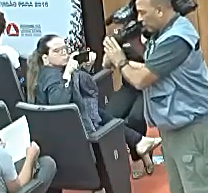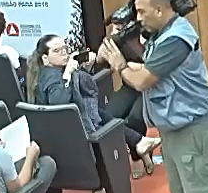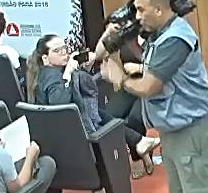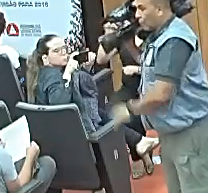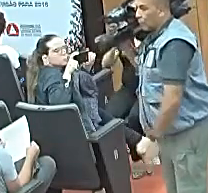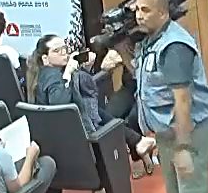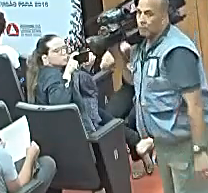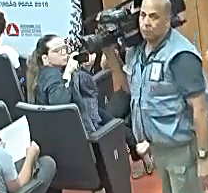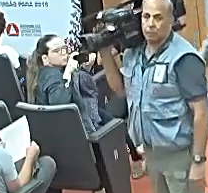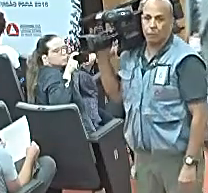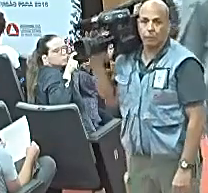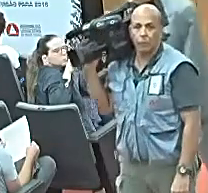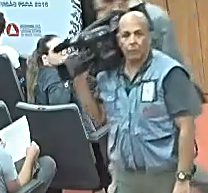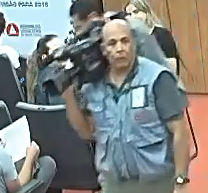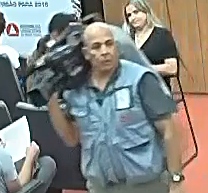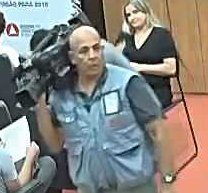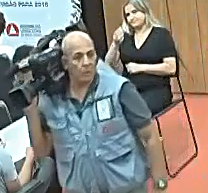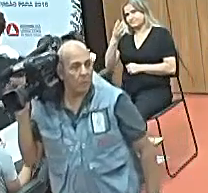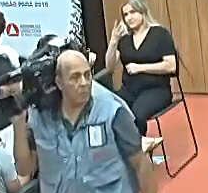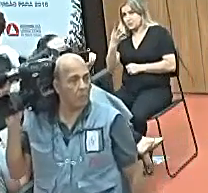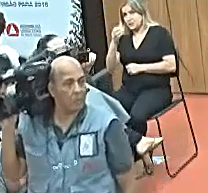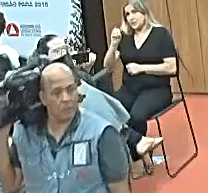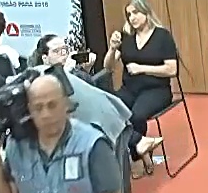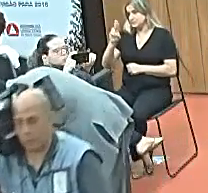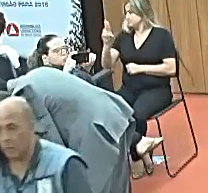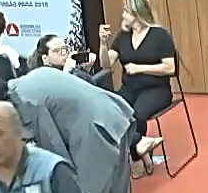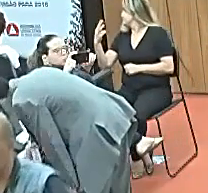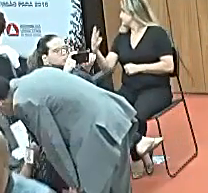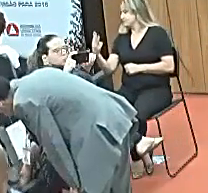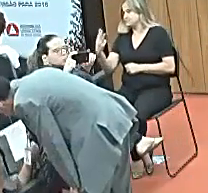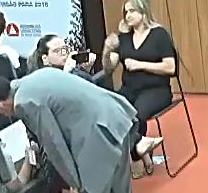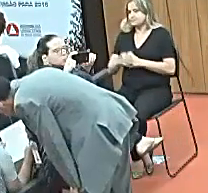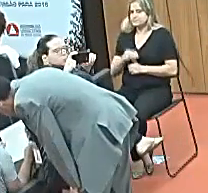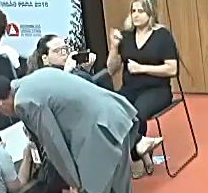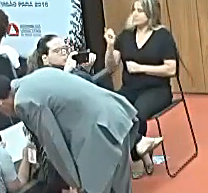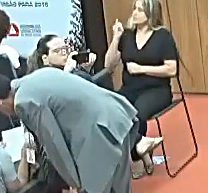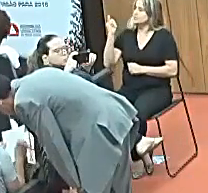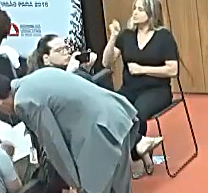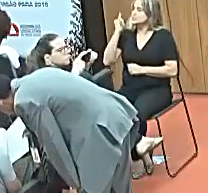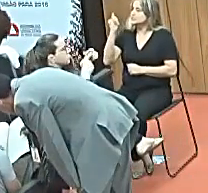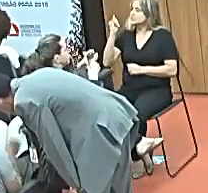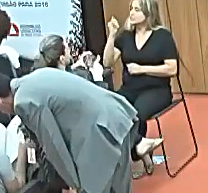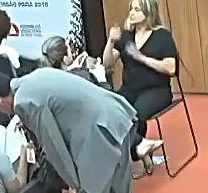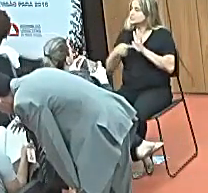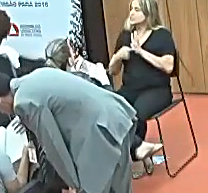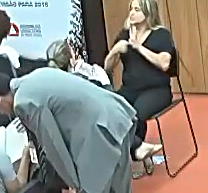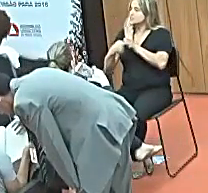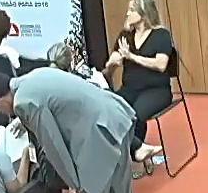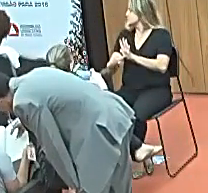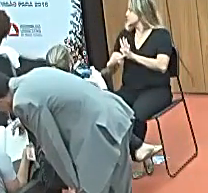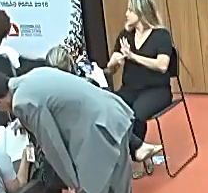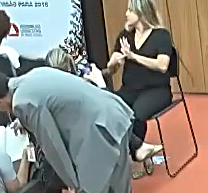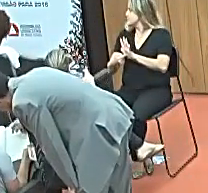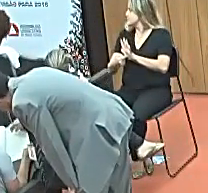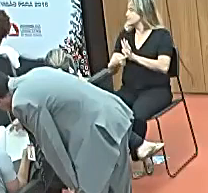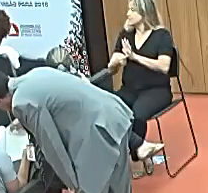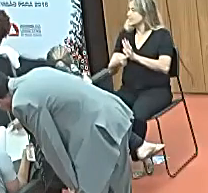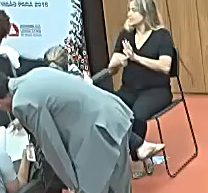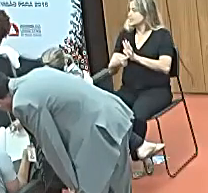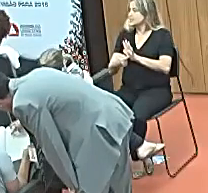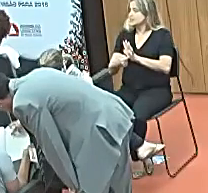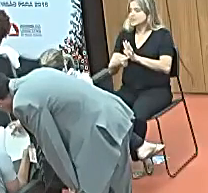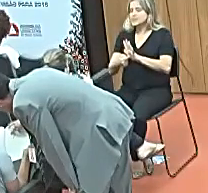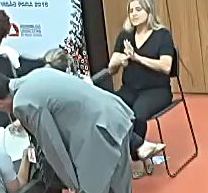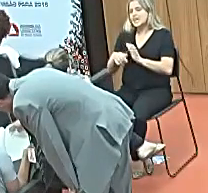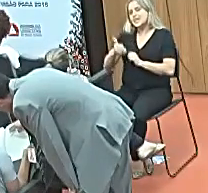nós temos uma meia dúzia de 3 ou 4 por enquanto é importante ressaltar isso porque a geração e distribuição de energia fotovoltaica